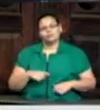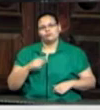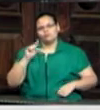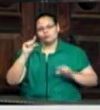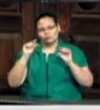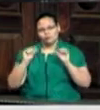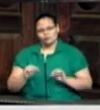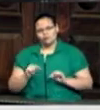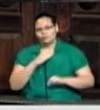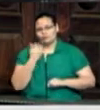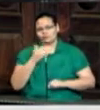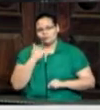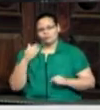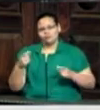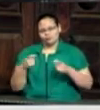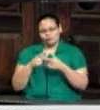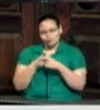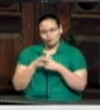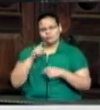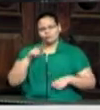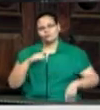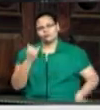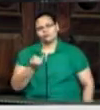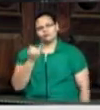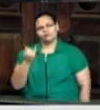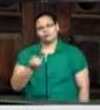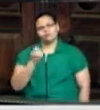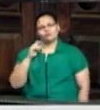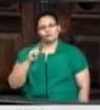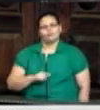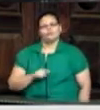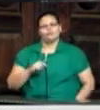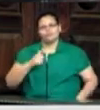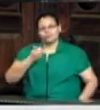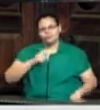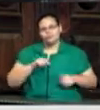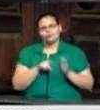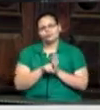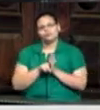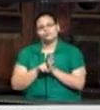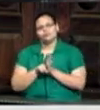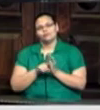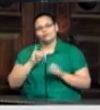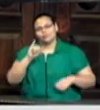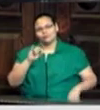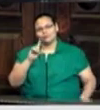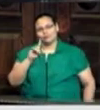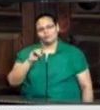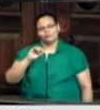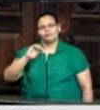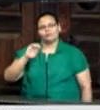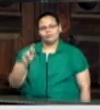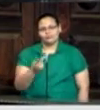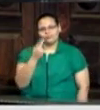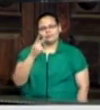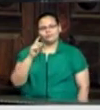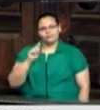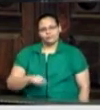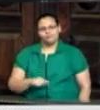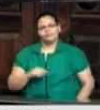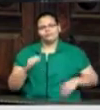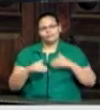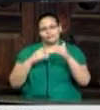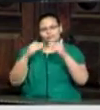redução de homicídios é um importante indicador que avalia o IDH, o Índice de Desenvolvimento